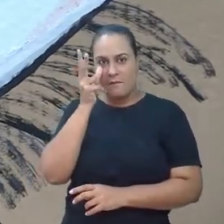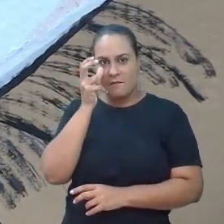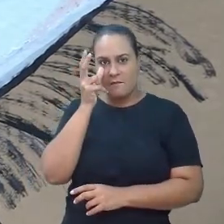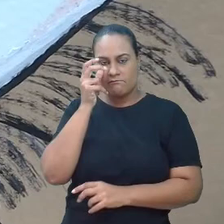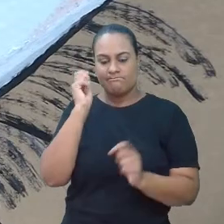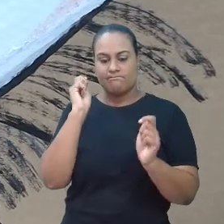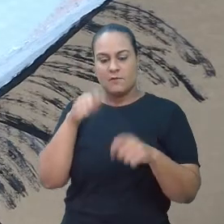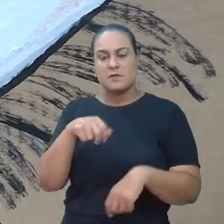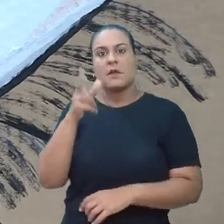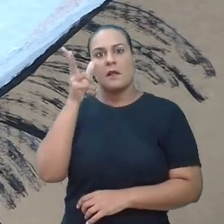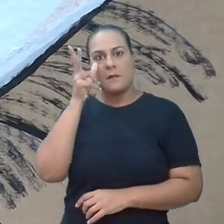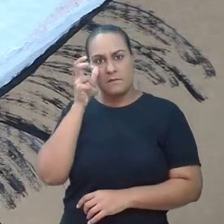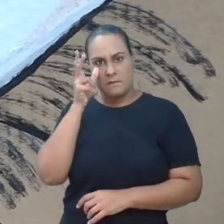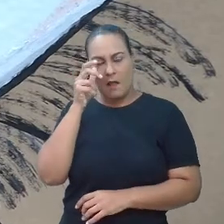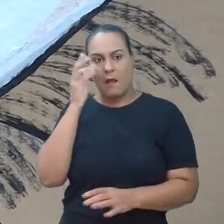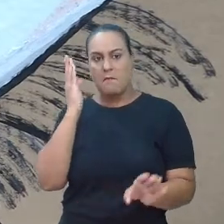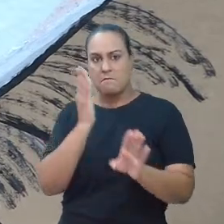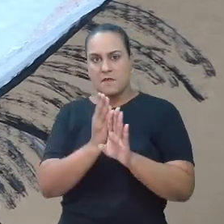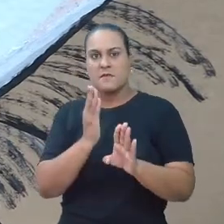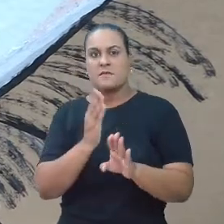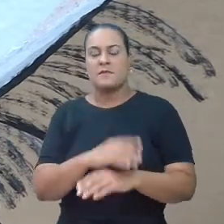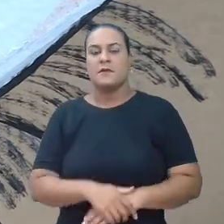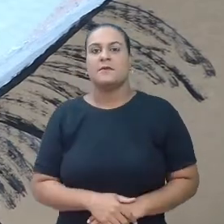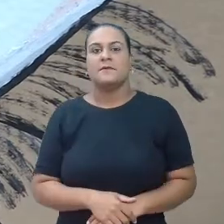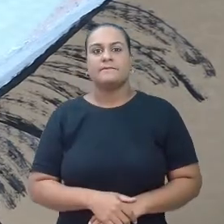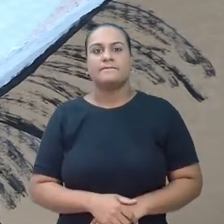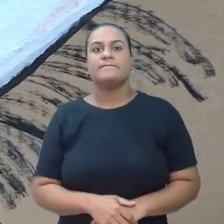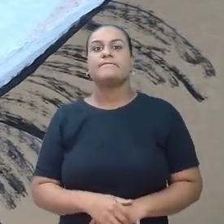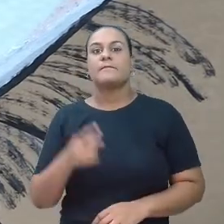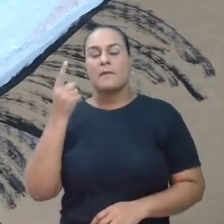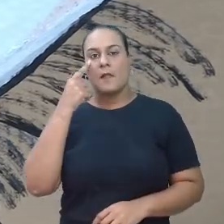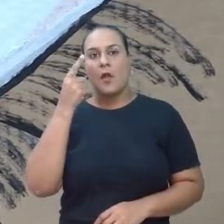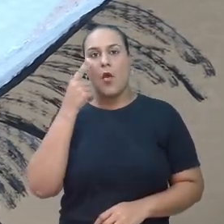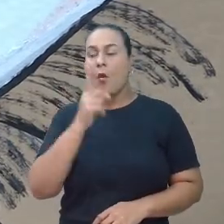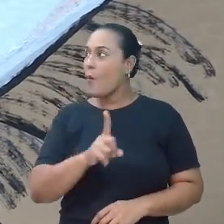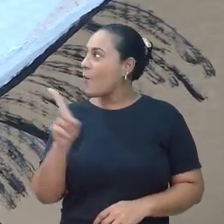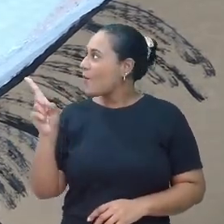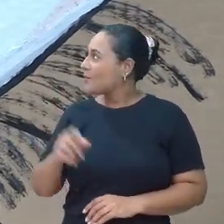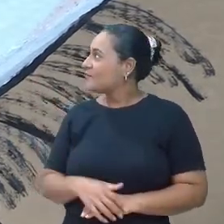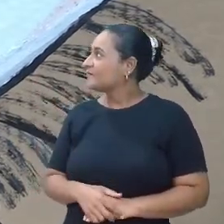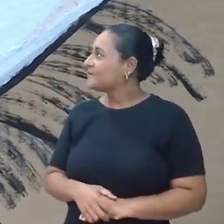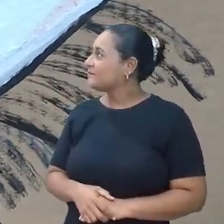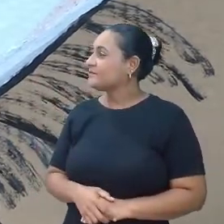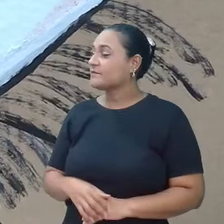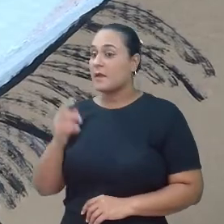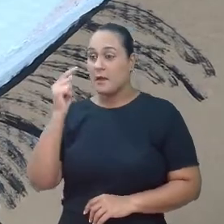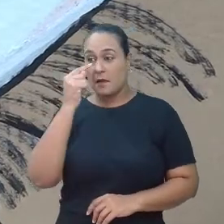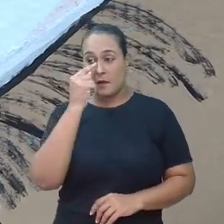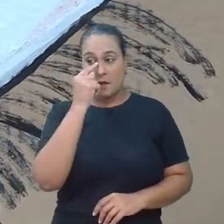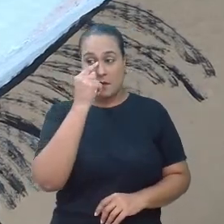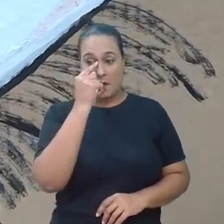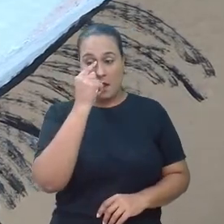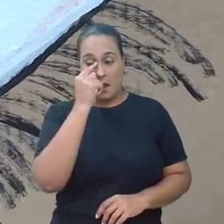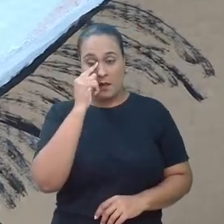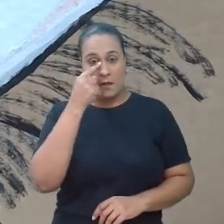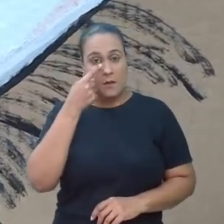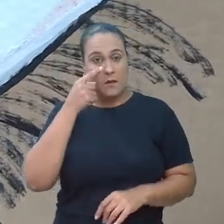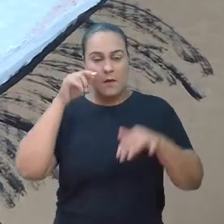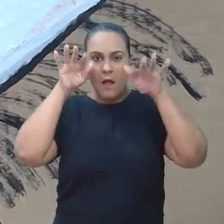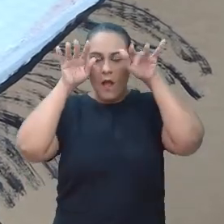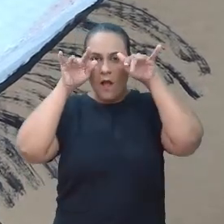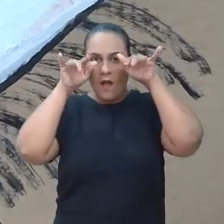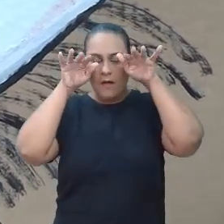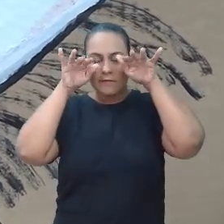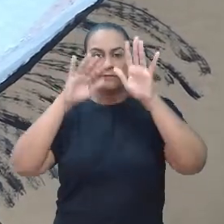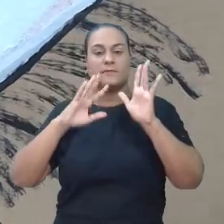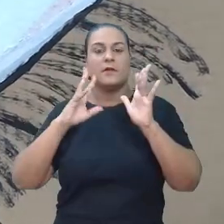vai conseguir, não é, identificar. Então, aqui está um grande olho, né, o canal lacrimal, aí na frente, os cílios, tudo para a